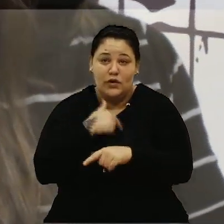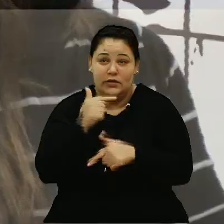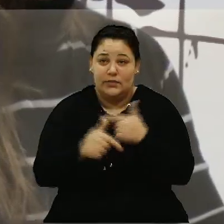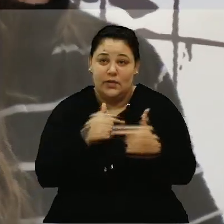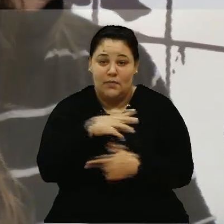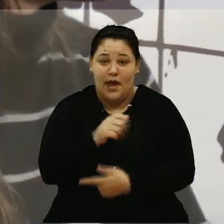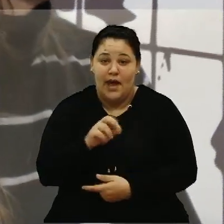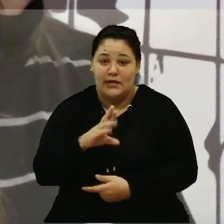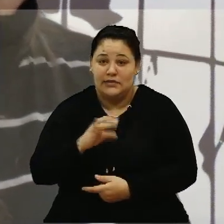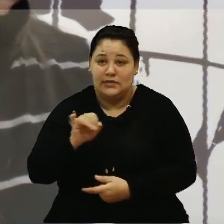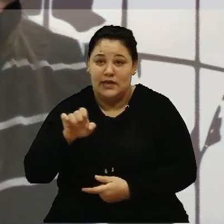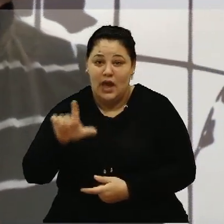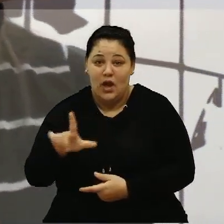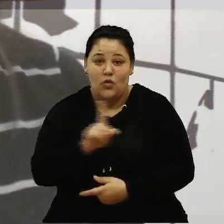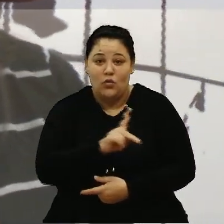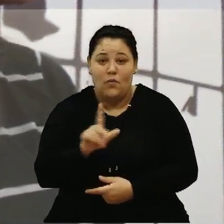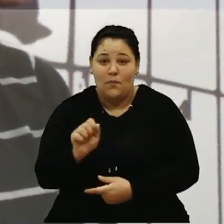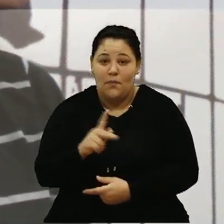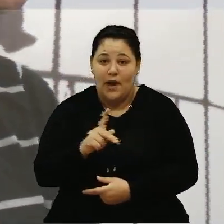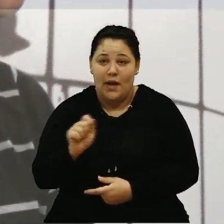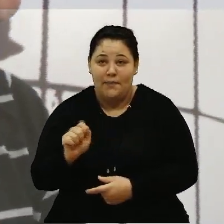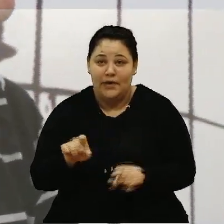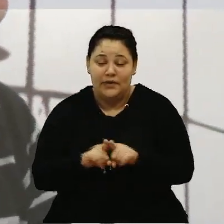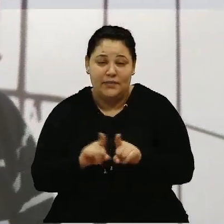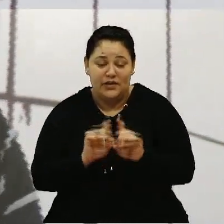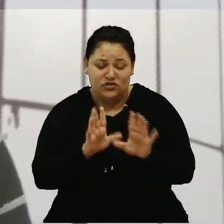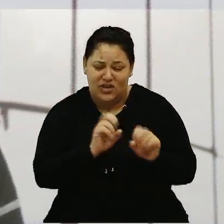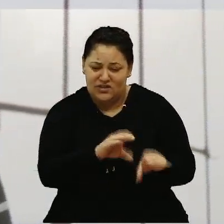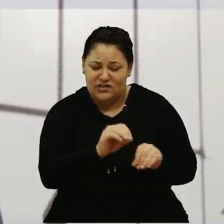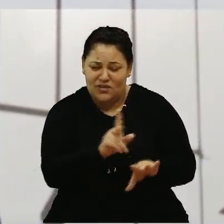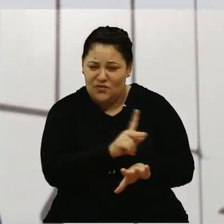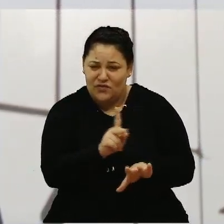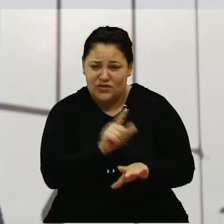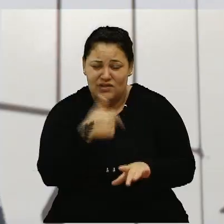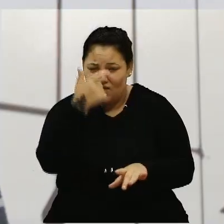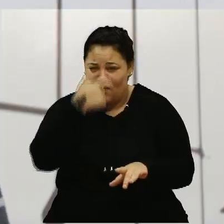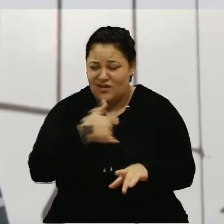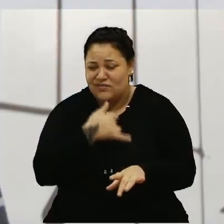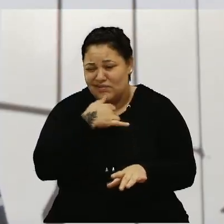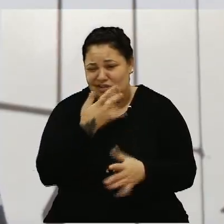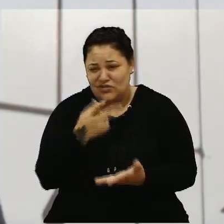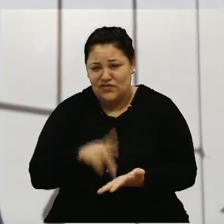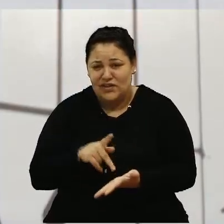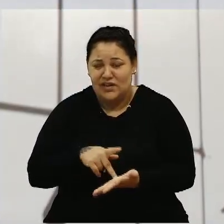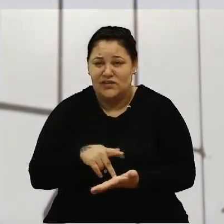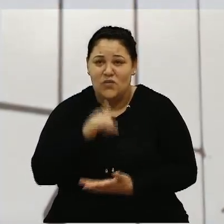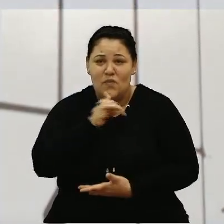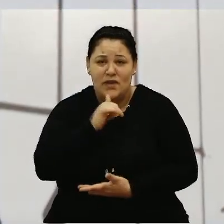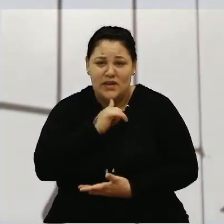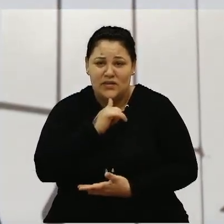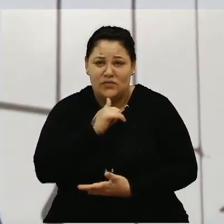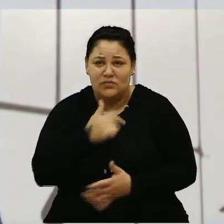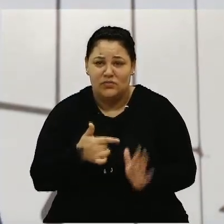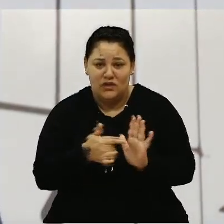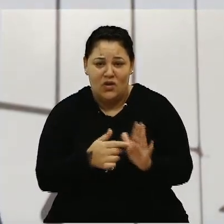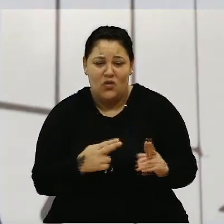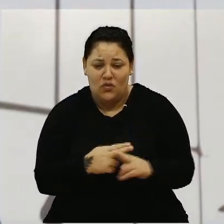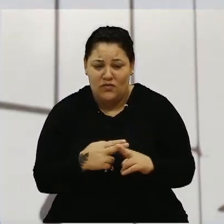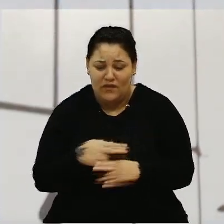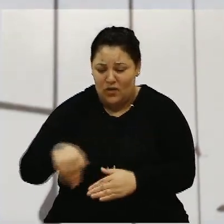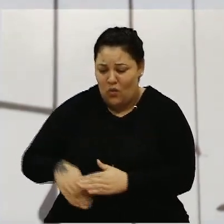Pisoni, lecionei no Papa João XXIII, e lá a gente enfrentava esse tipo de situação. Um menino que aparecia com um canivete no